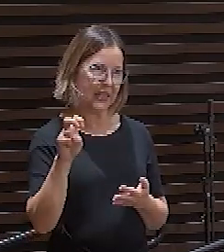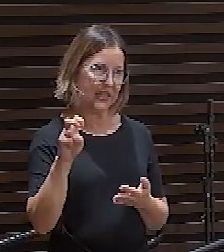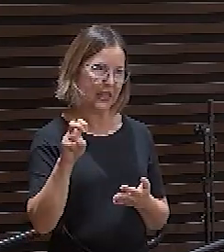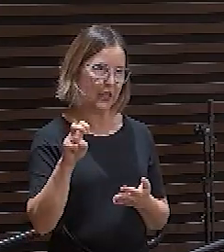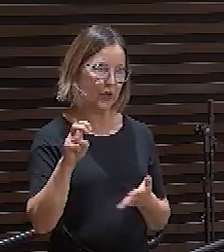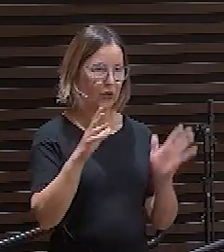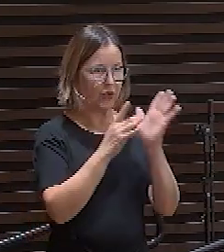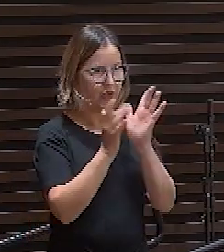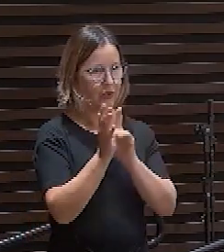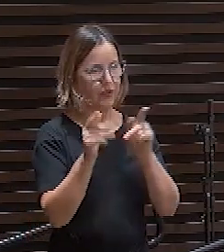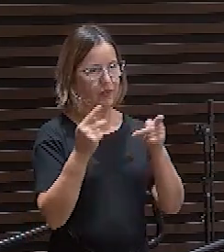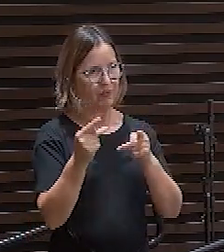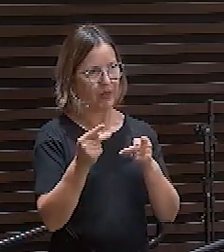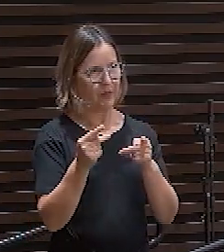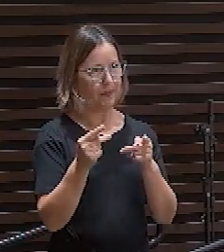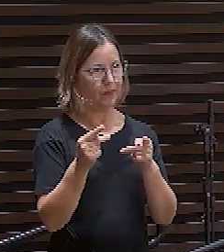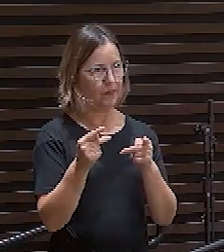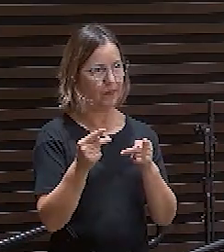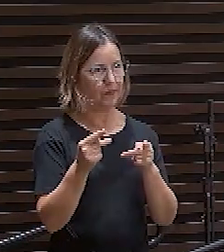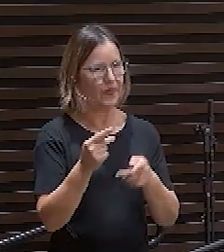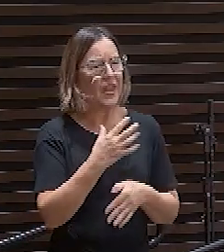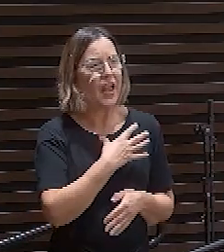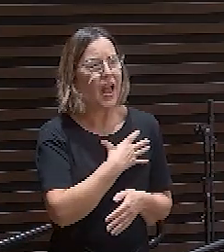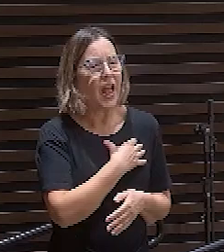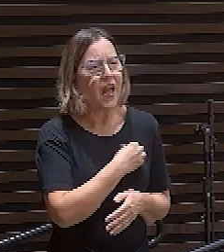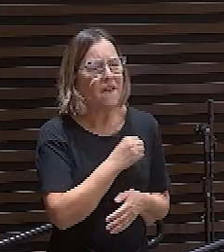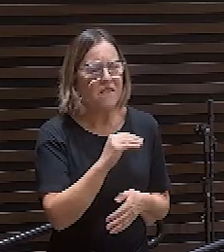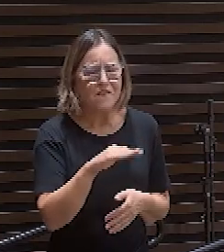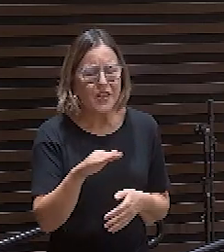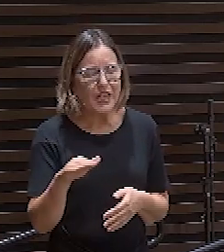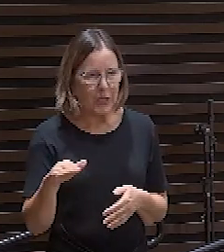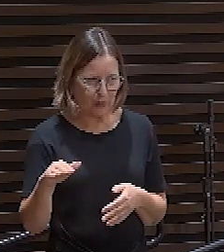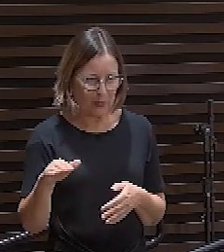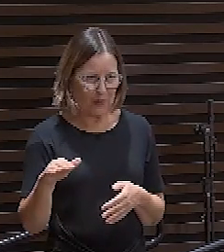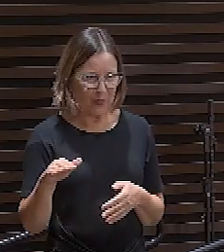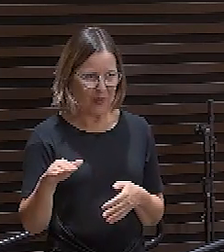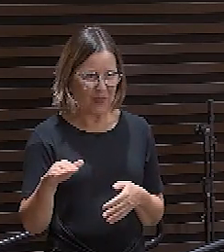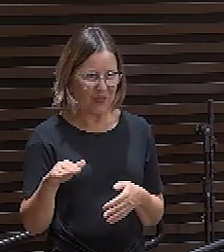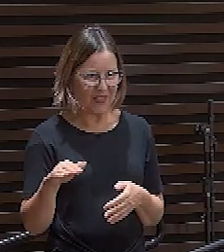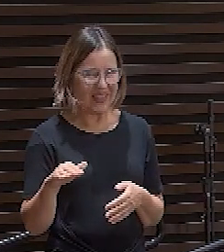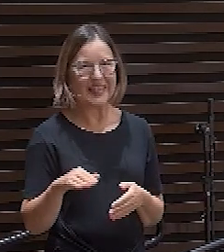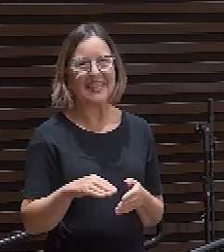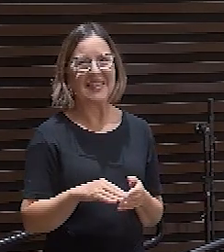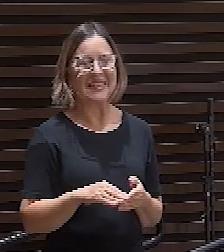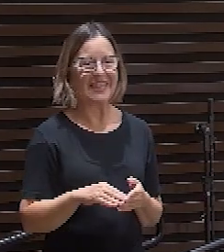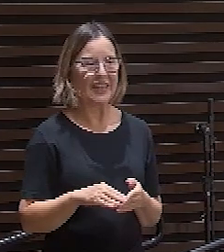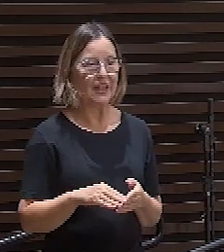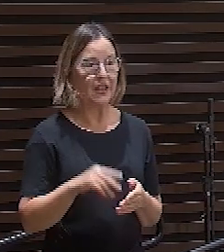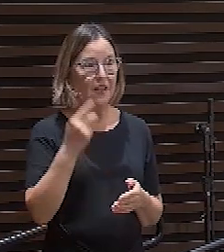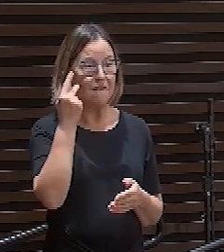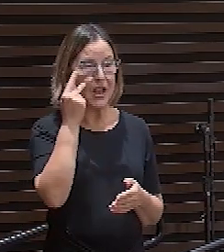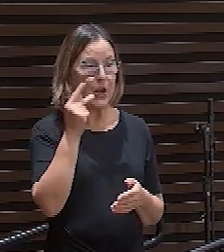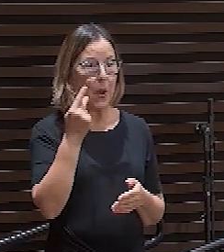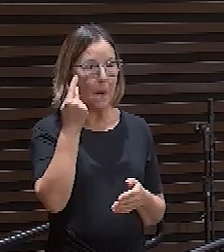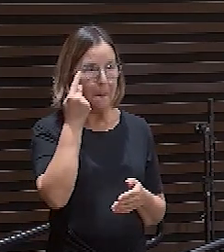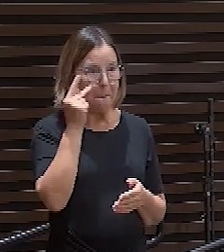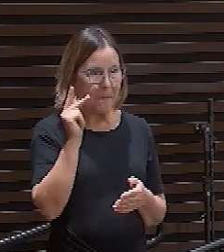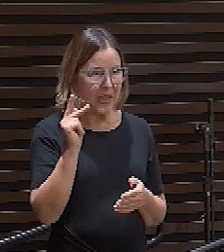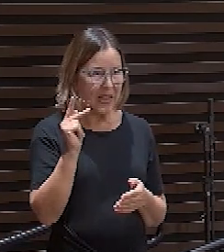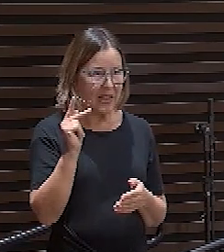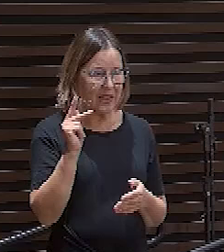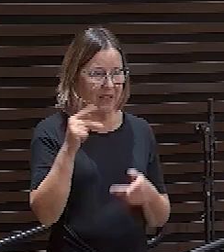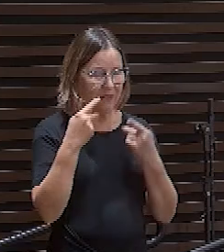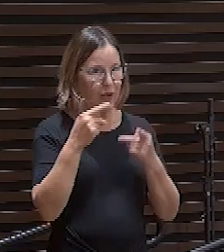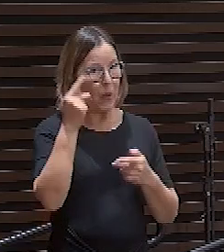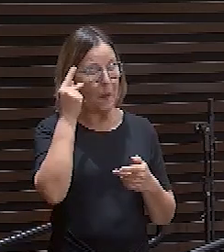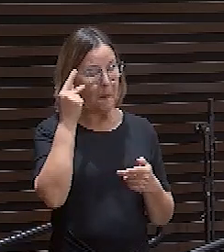assim: filhinhos. Olha que coisa linda. Ele está falando para os 11. Ele não está